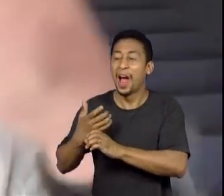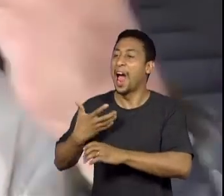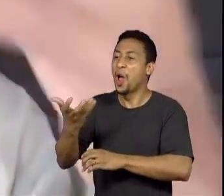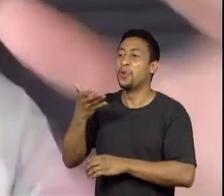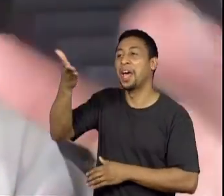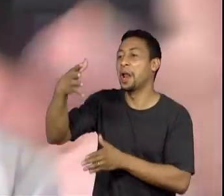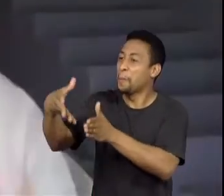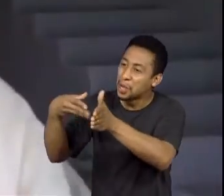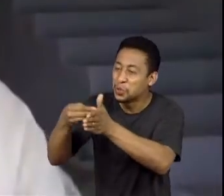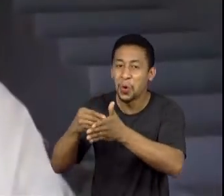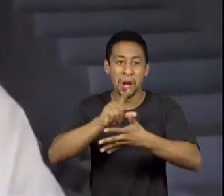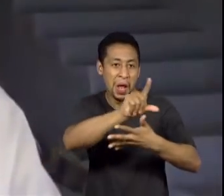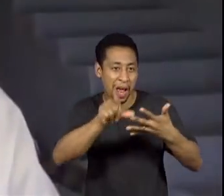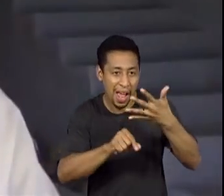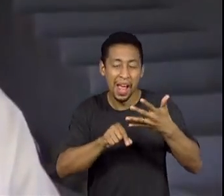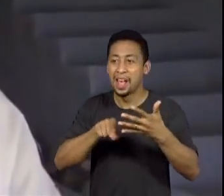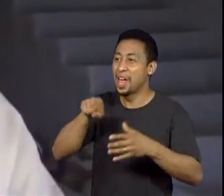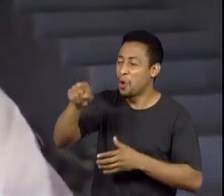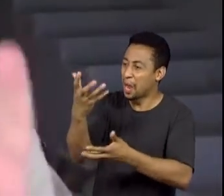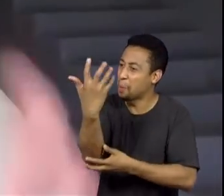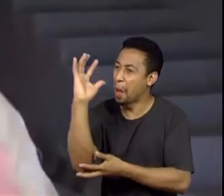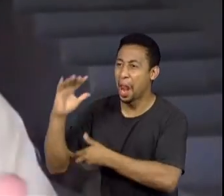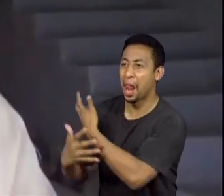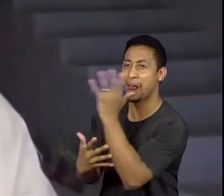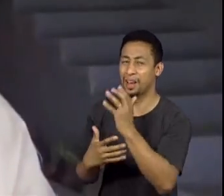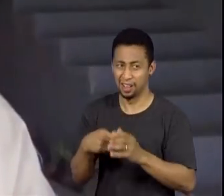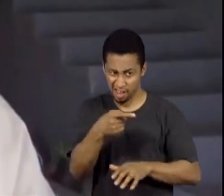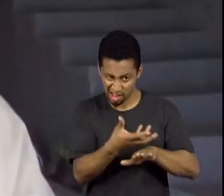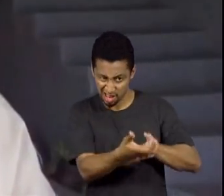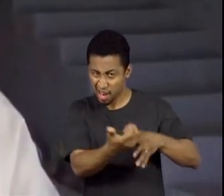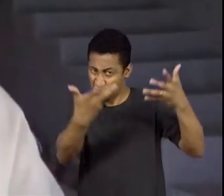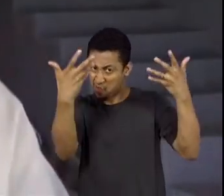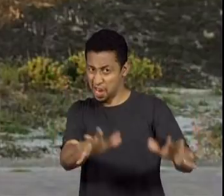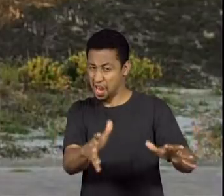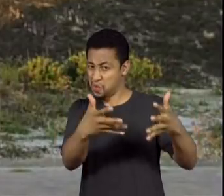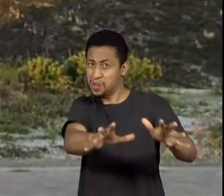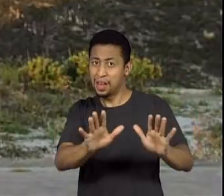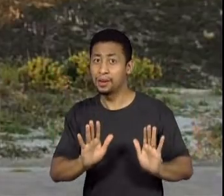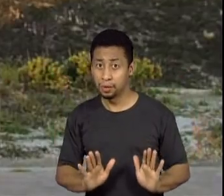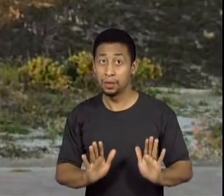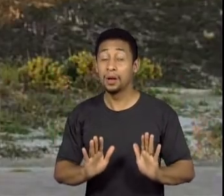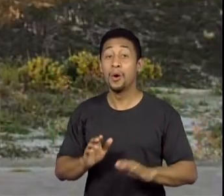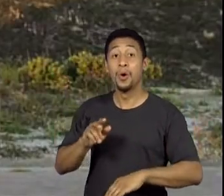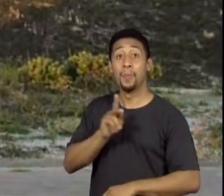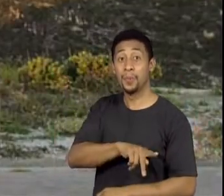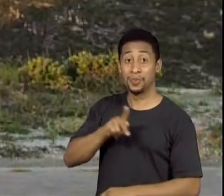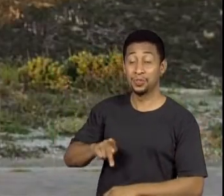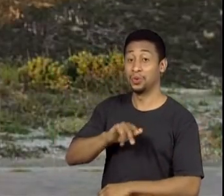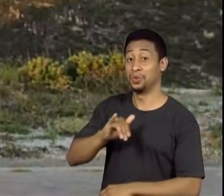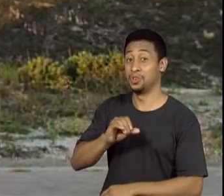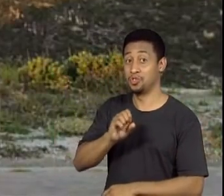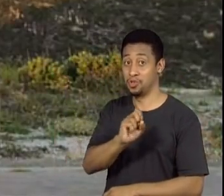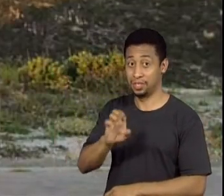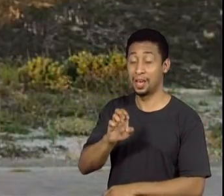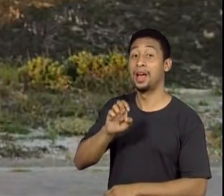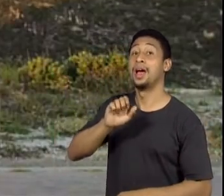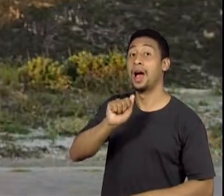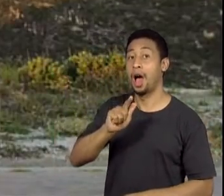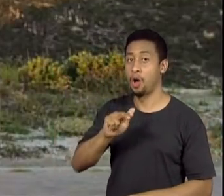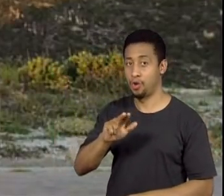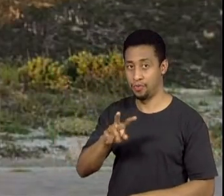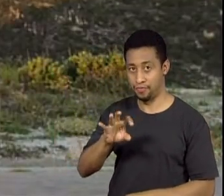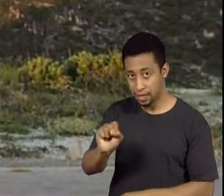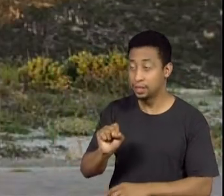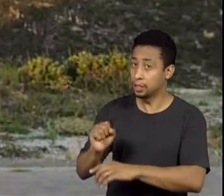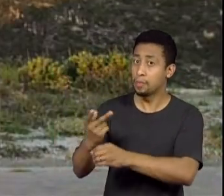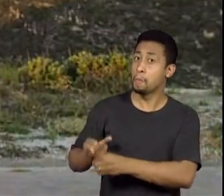para a Mata Atlântica, Campos Gerais, ninguém queria ir para a caatinga. Quando o professor José Alves de Siqueira Filho,